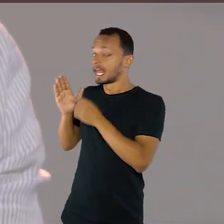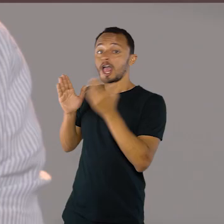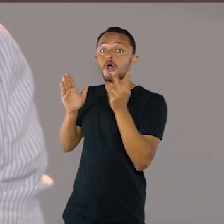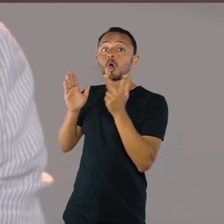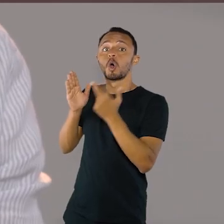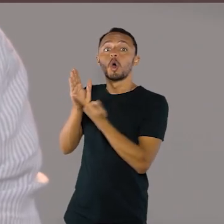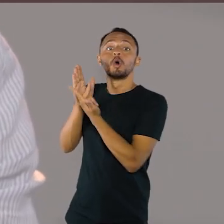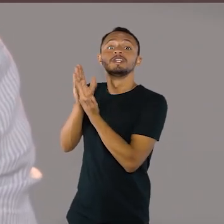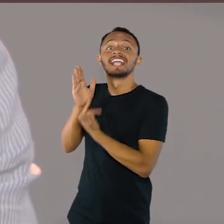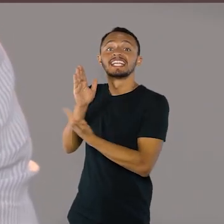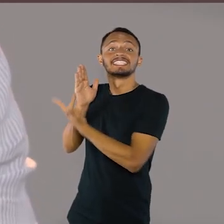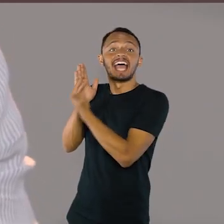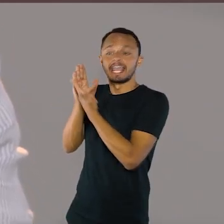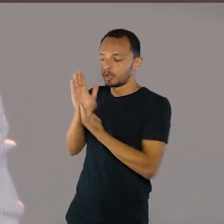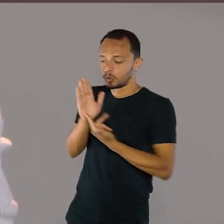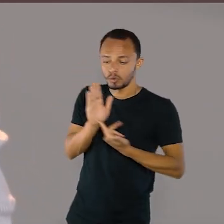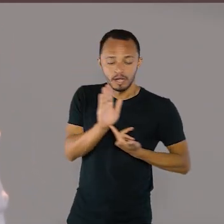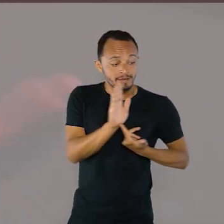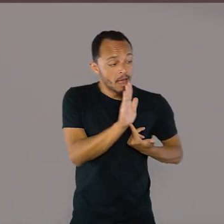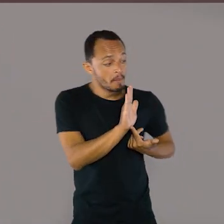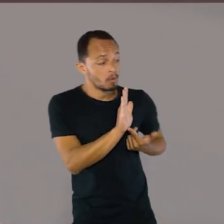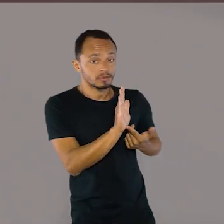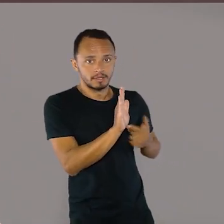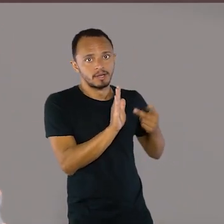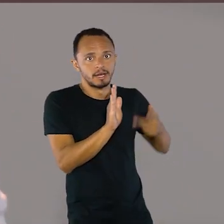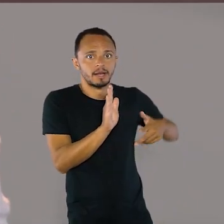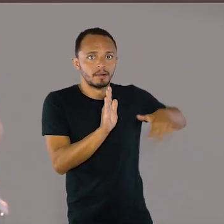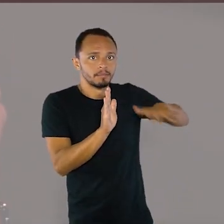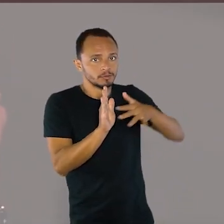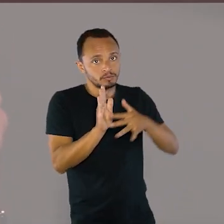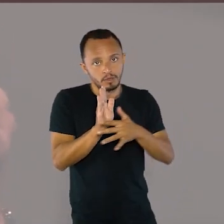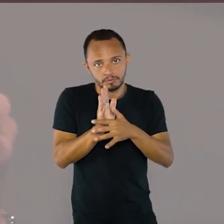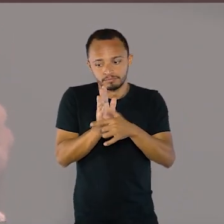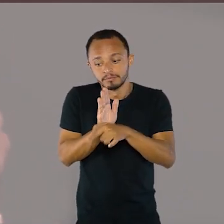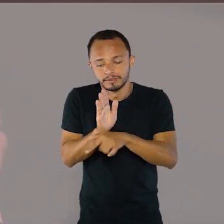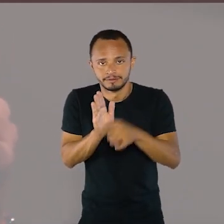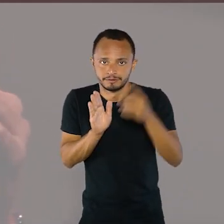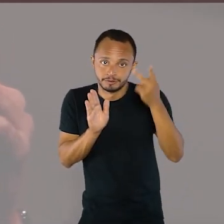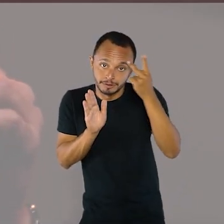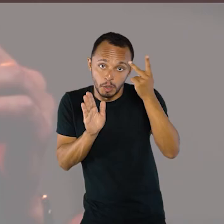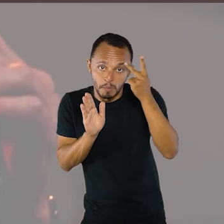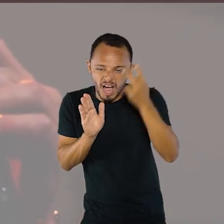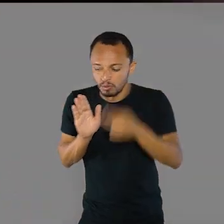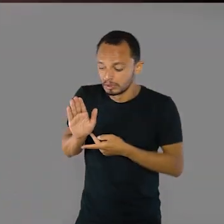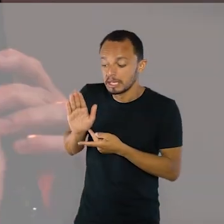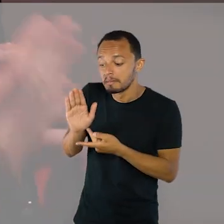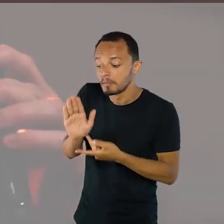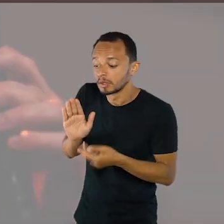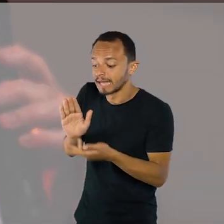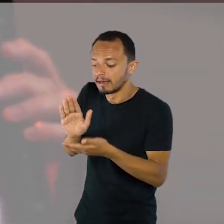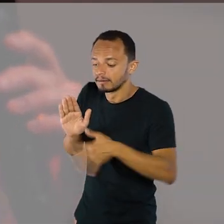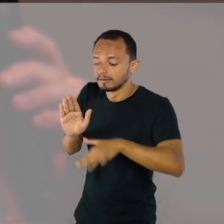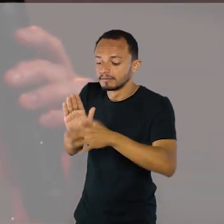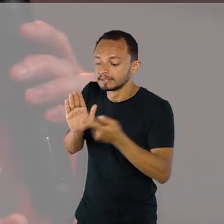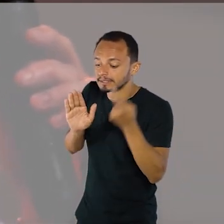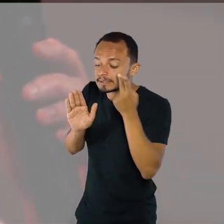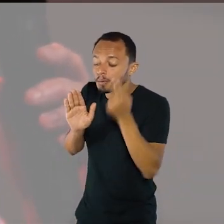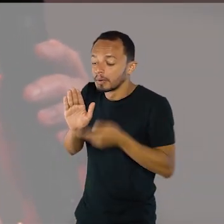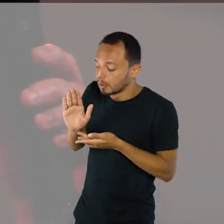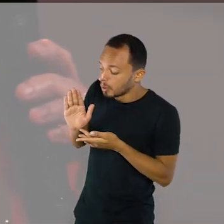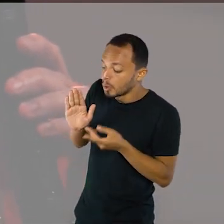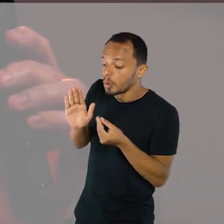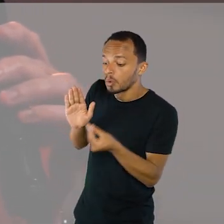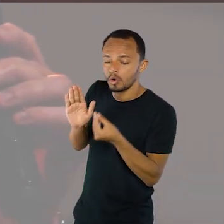alta elite paulistana, e que Lili é muito melhor do que falar do que, né, eu. Existia uma política em vigor